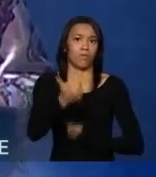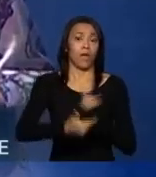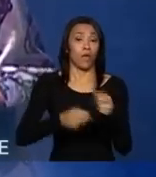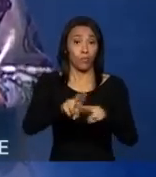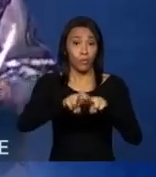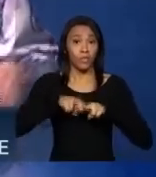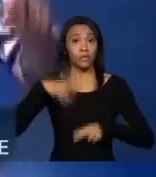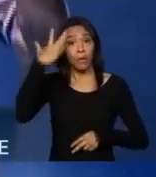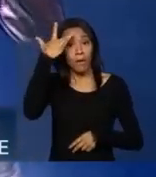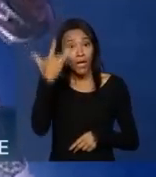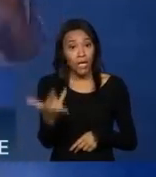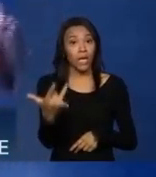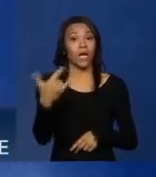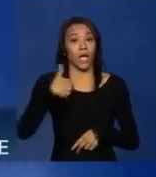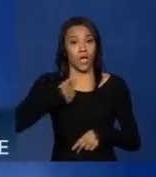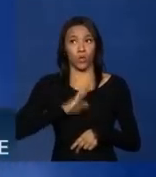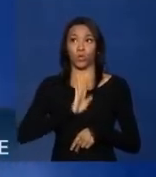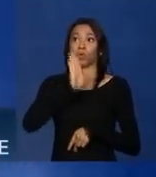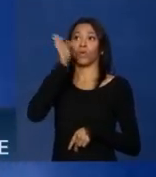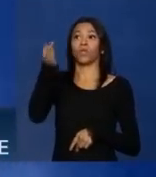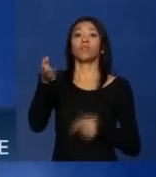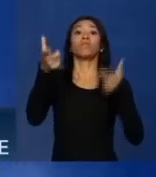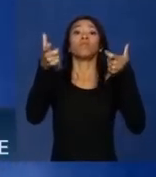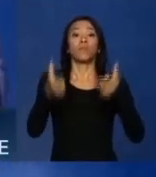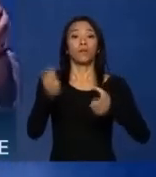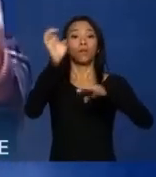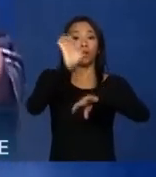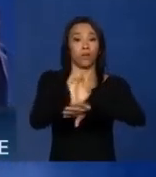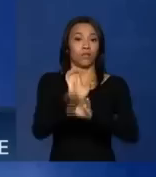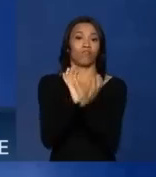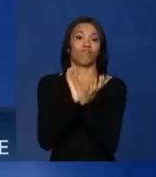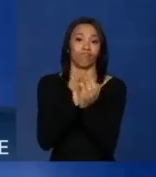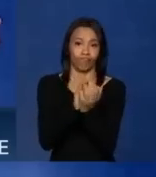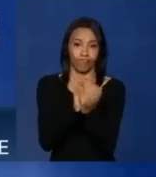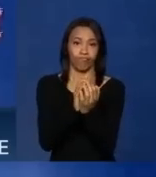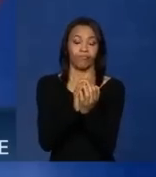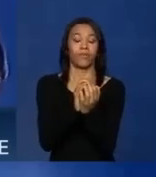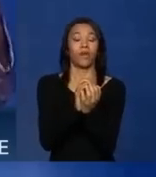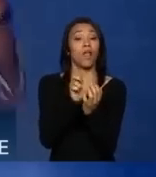amanhã, inclusive, eu estou indo para Pernambuco, onde